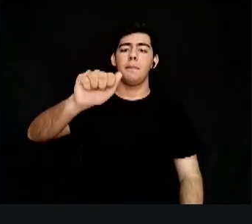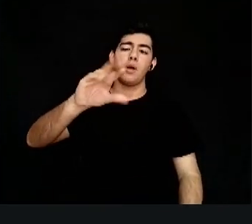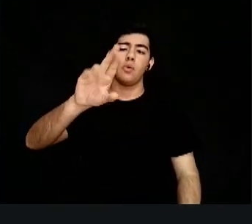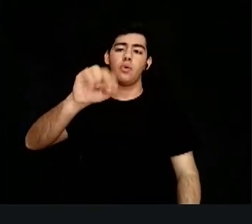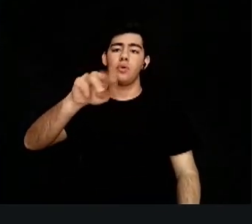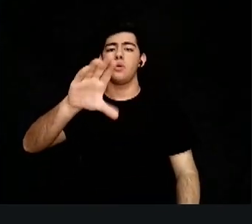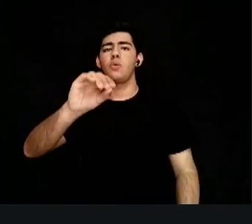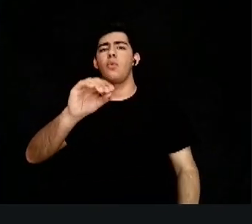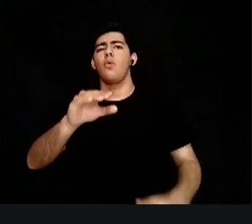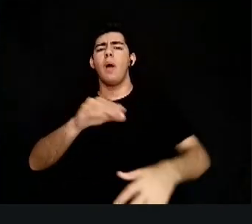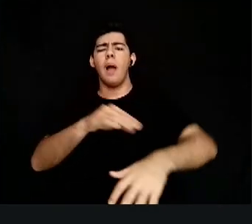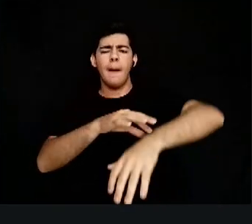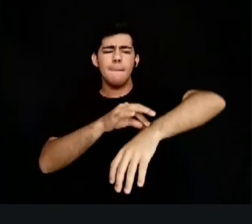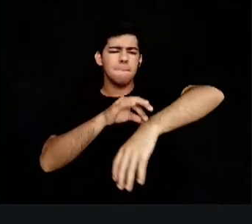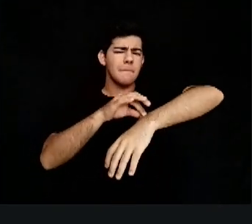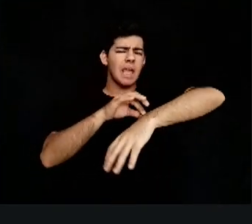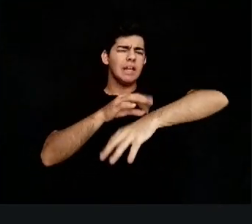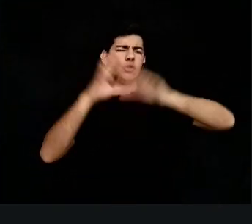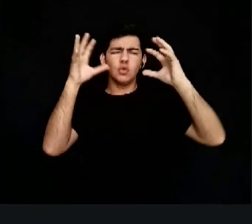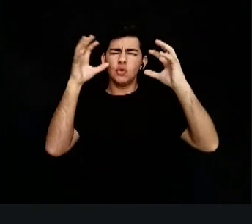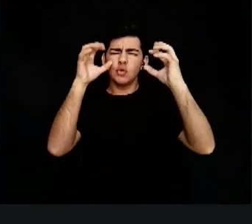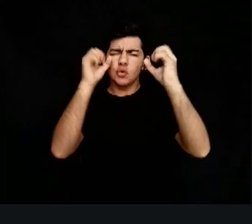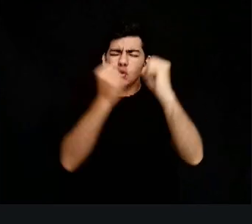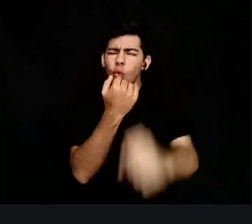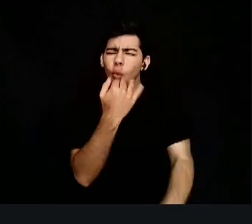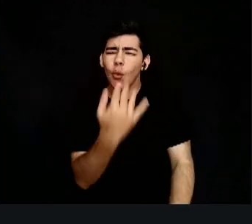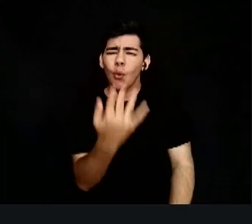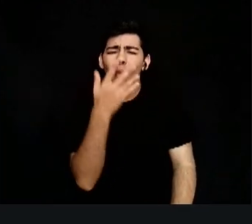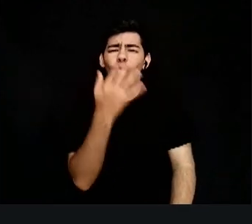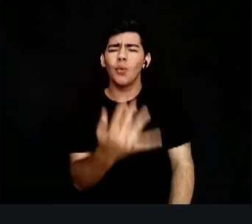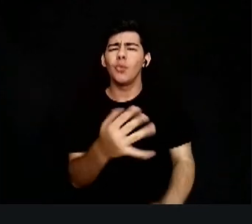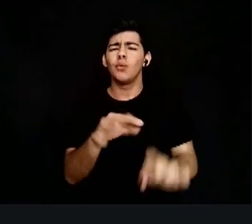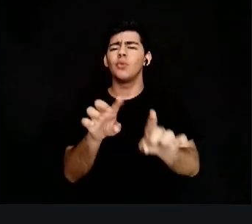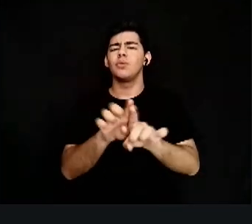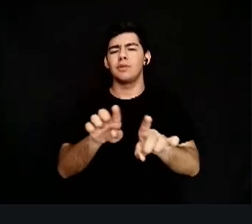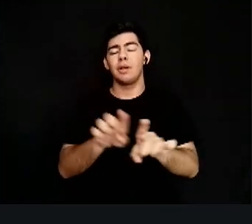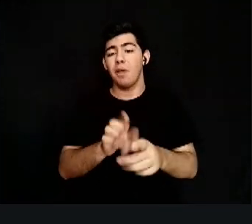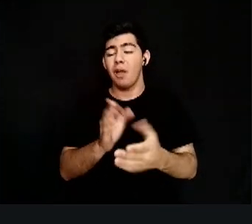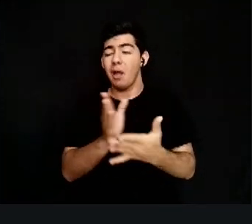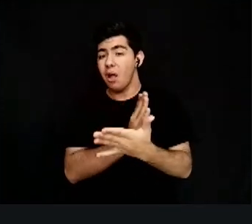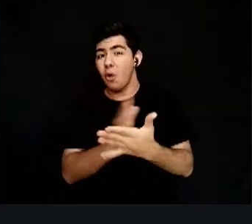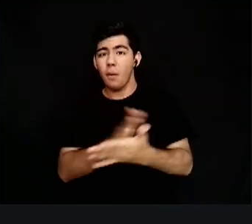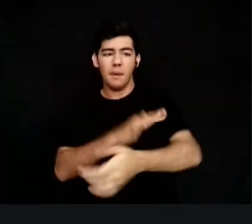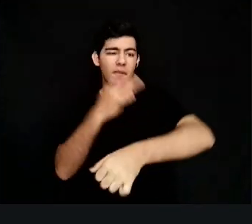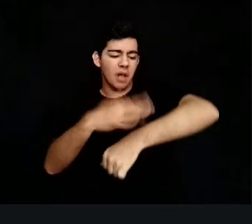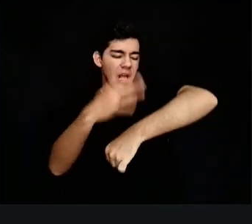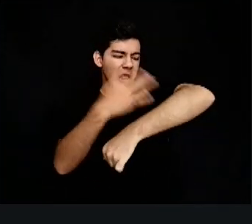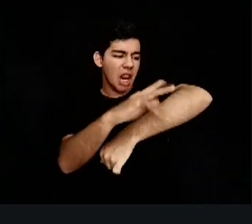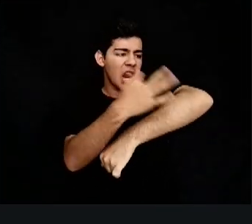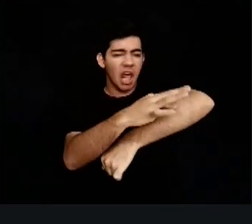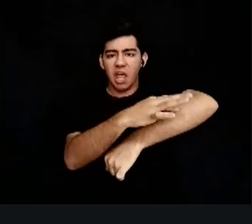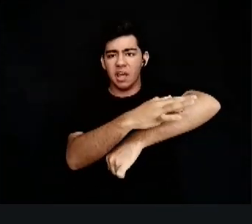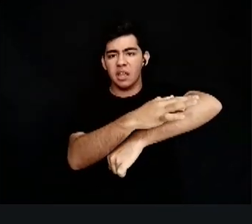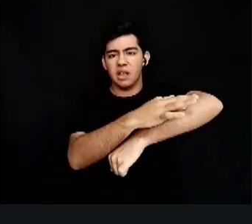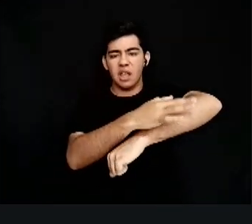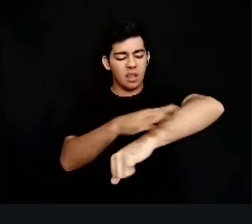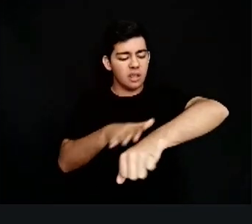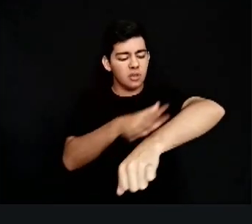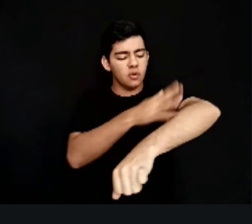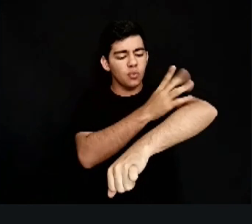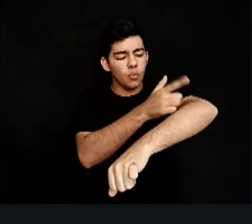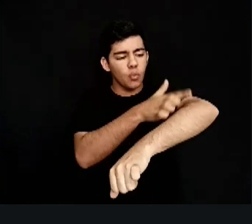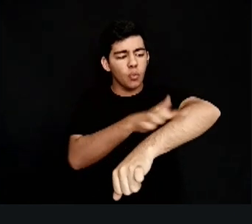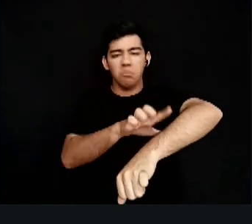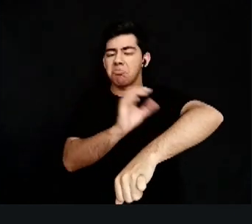da perna, escurecimento da pele, em casos extremos até úlceras, feridas que não cicatrizam,